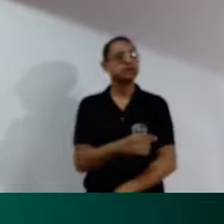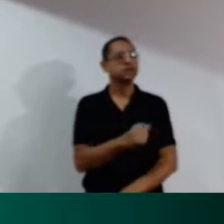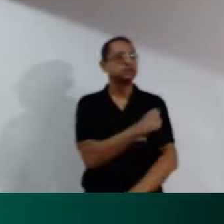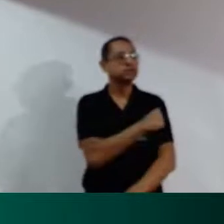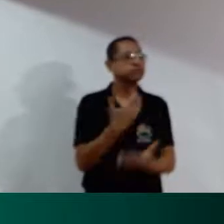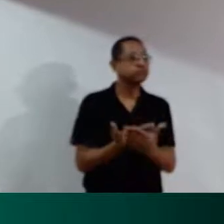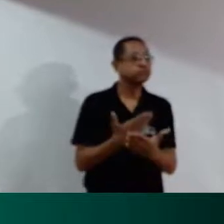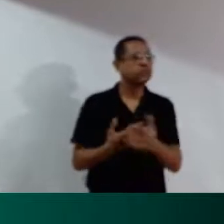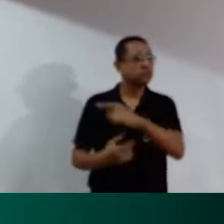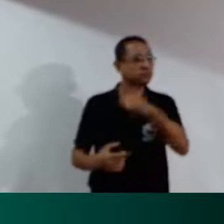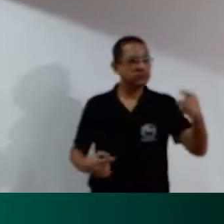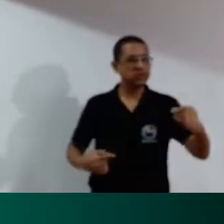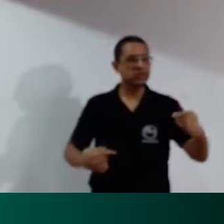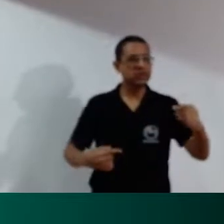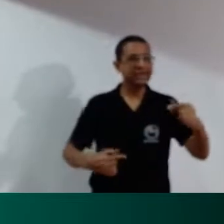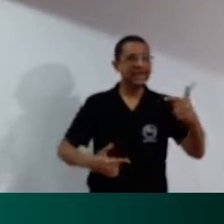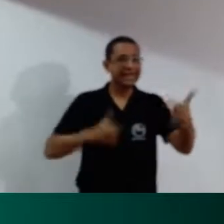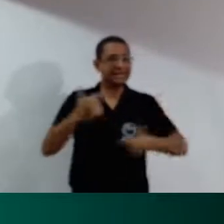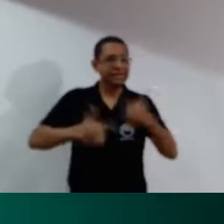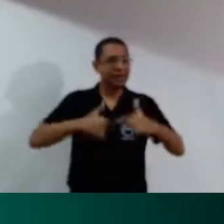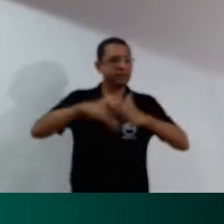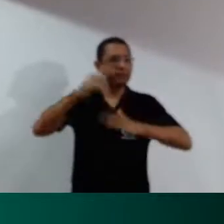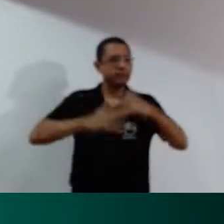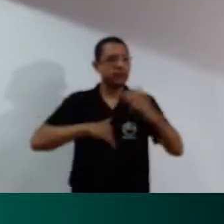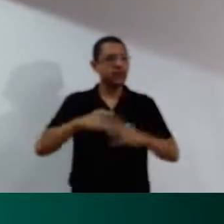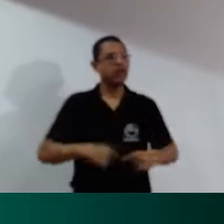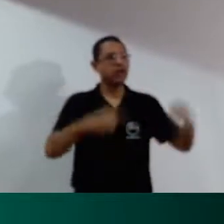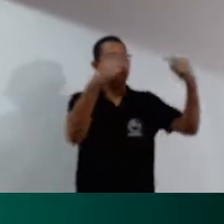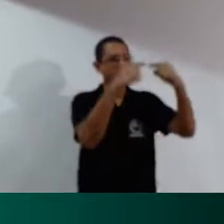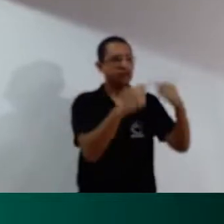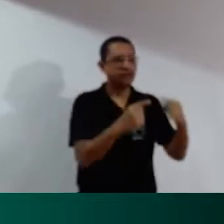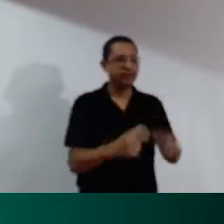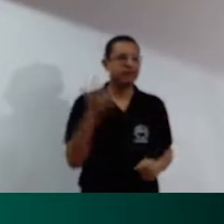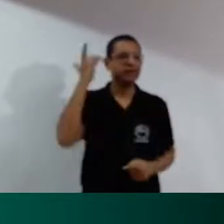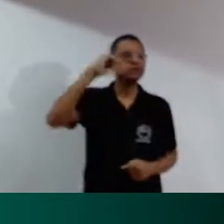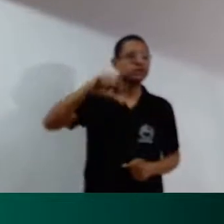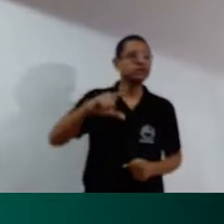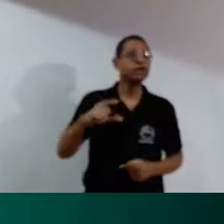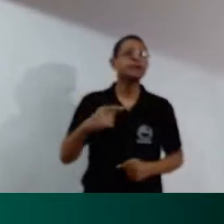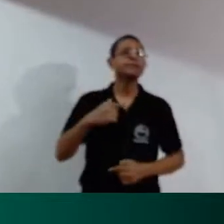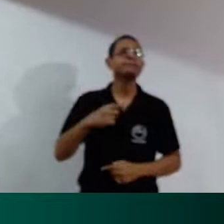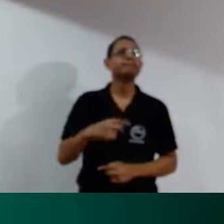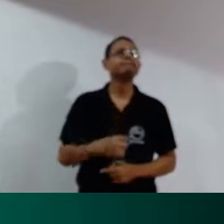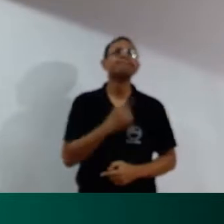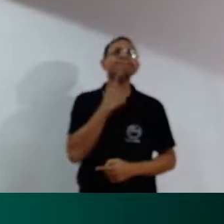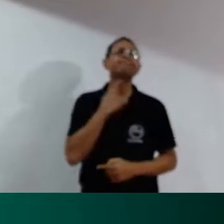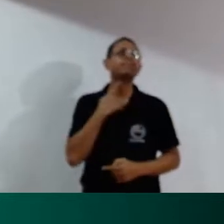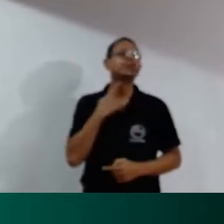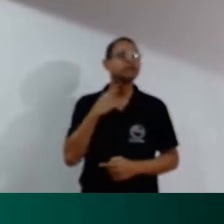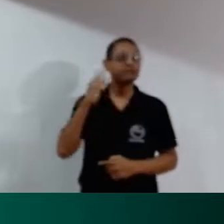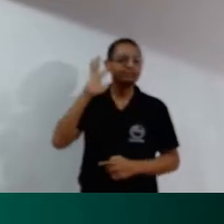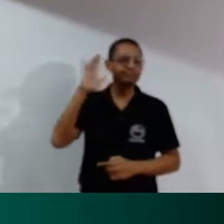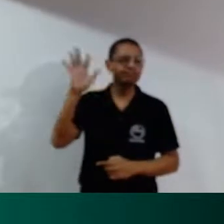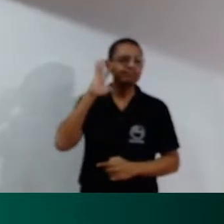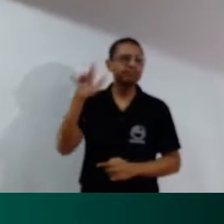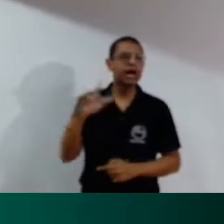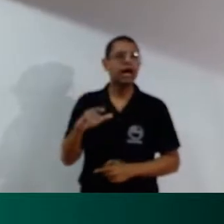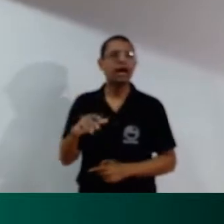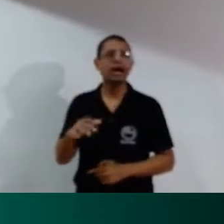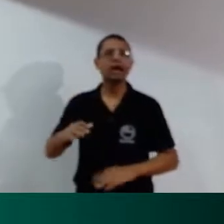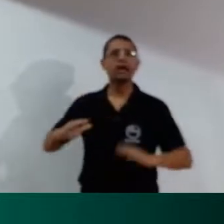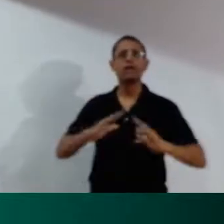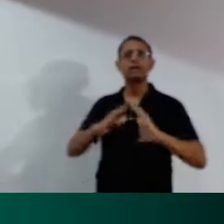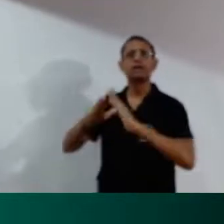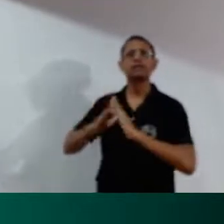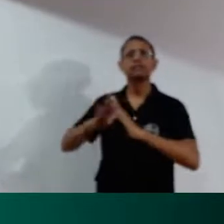profissões de vocês as os sonhos de vocês depositar nas comunidades de vocês ao lado dos irmãos de